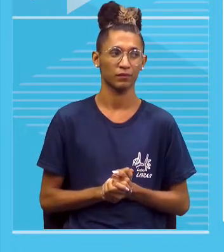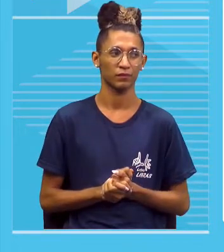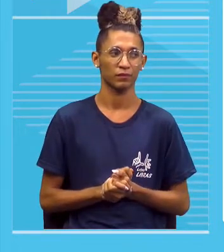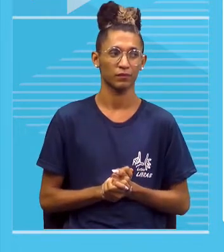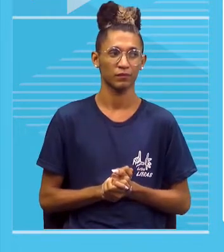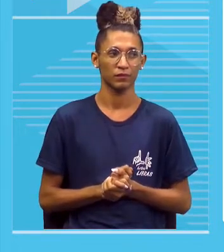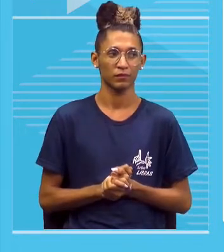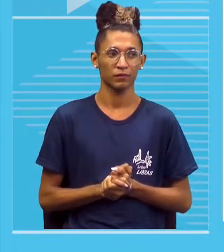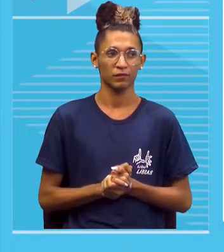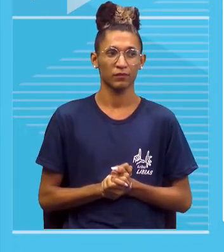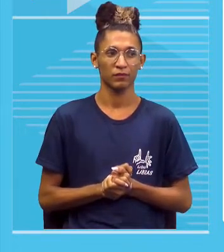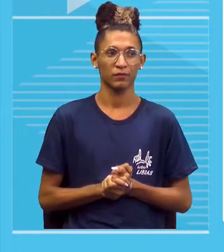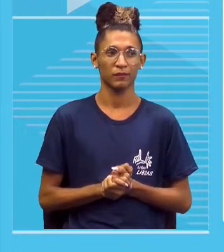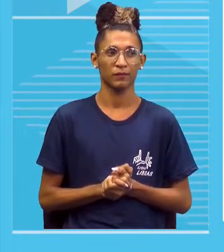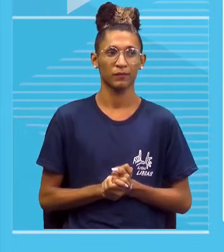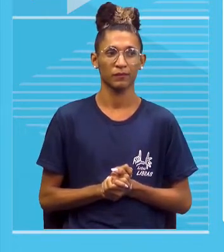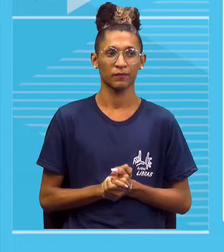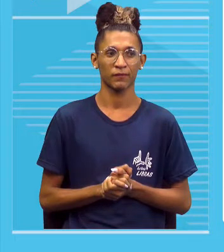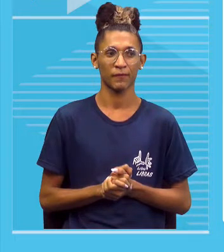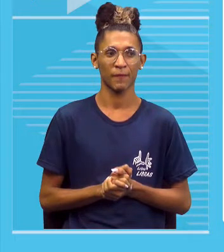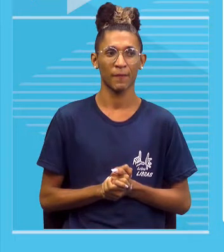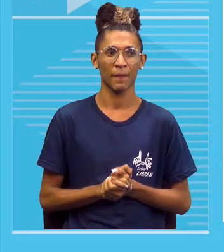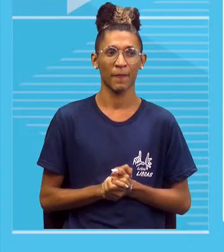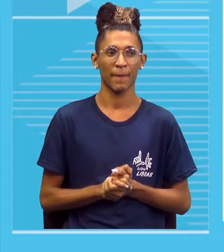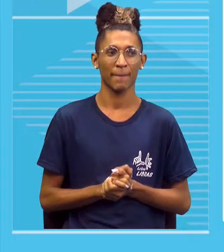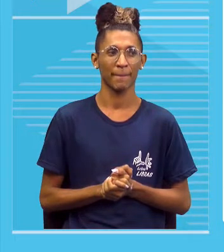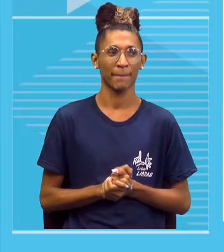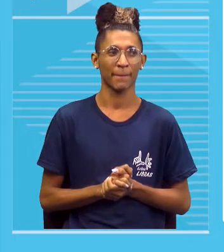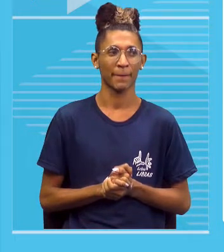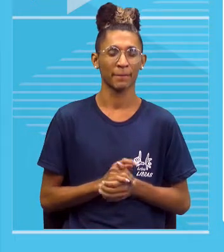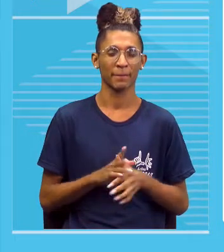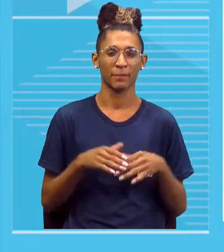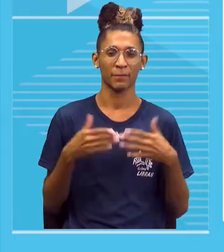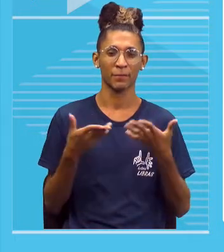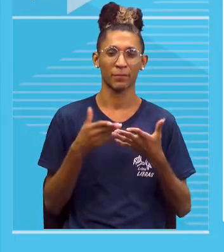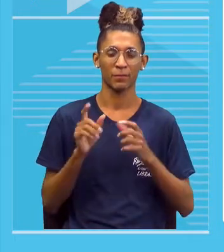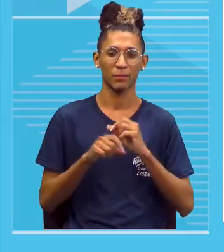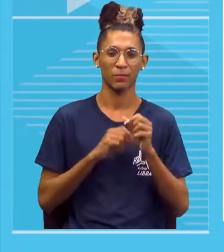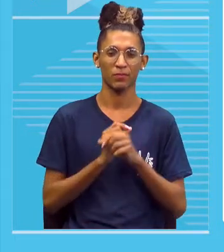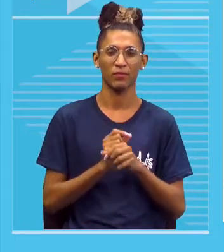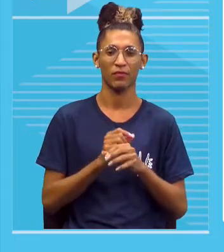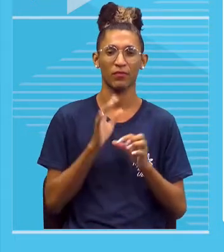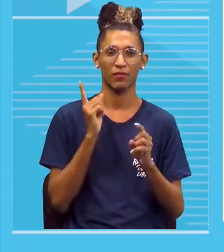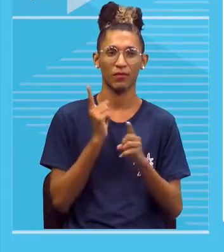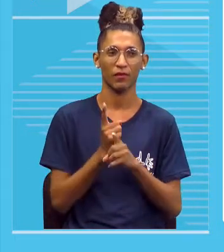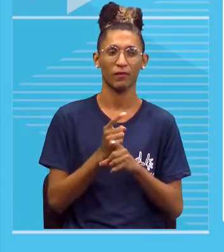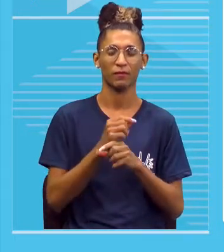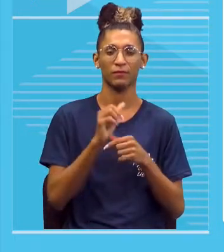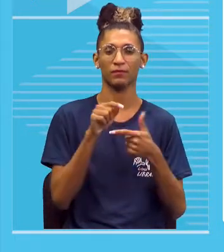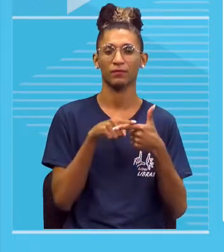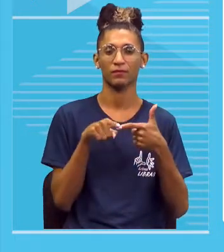se você está pão o cosseno de 1